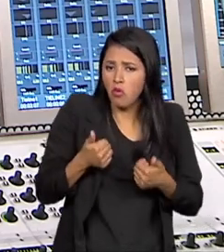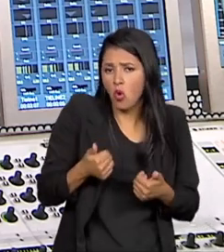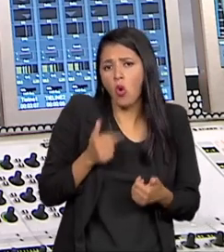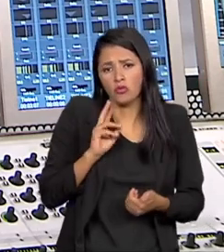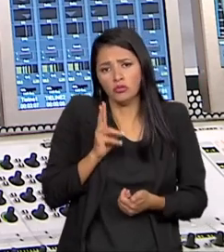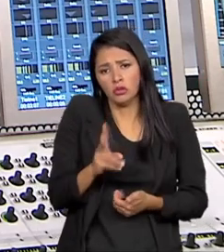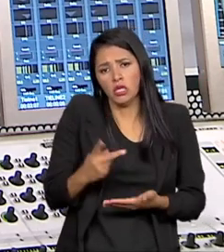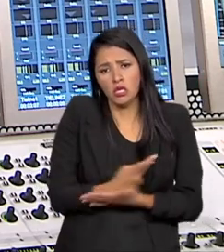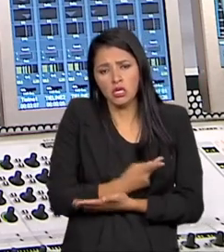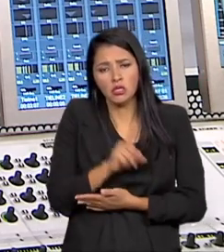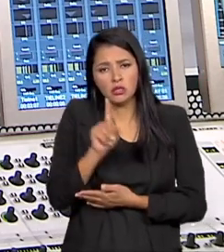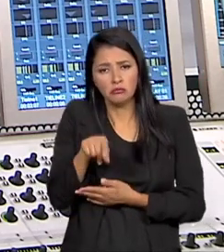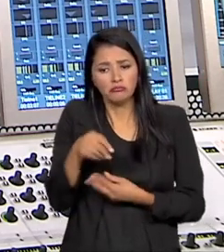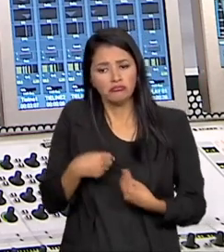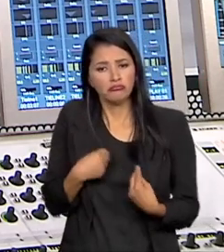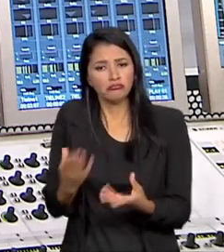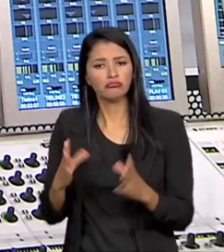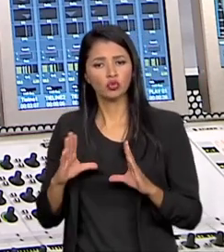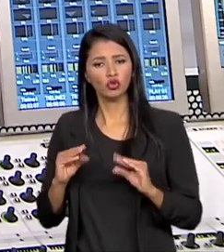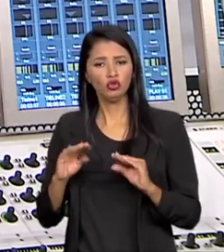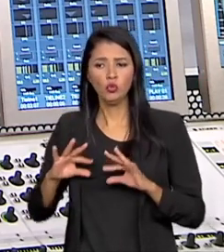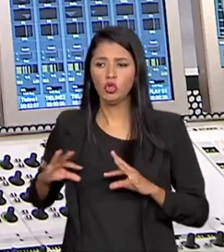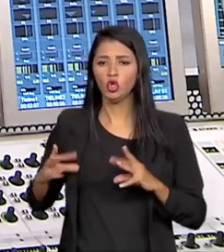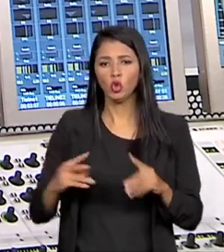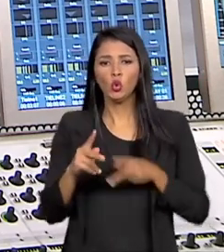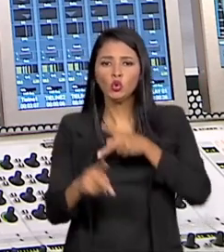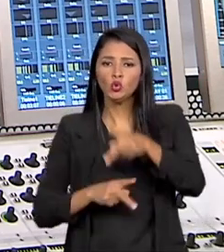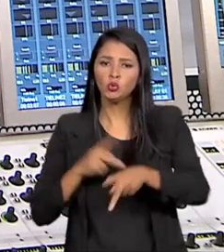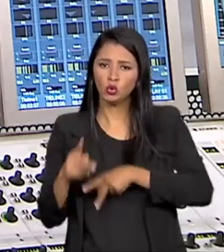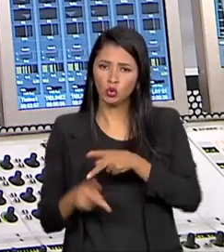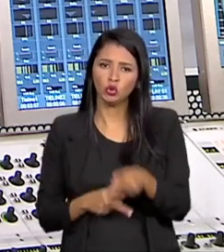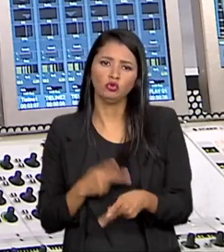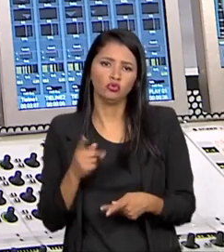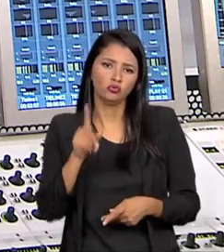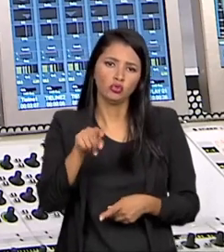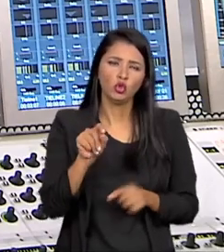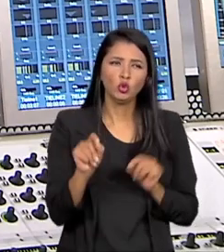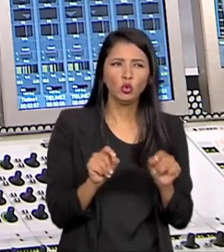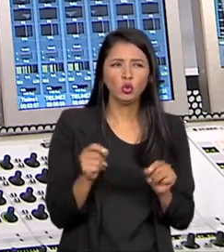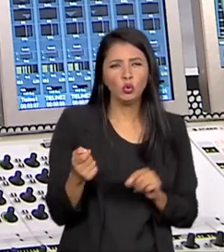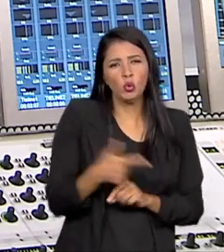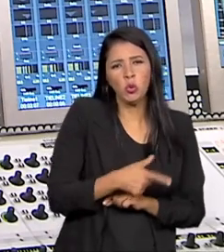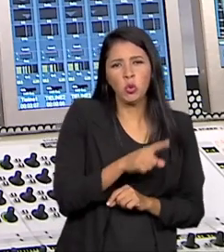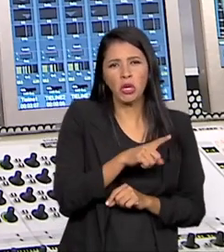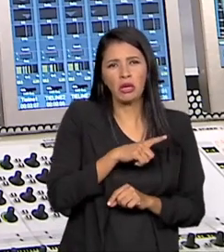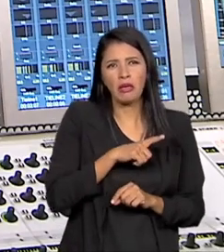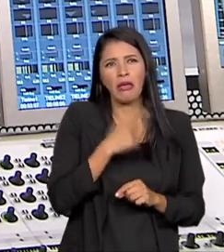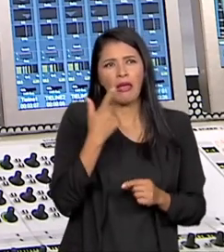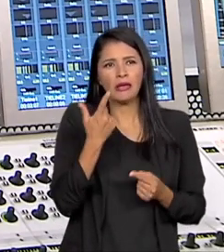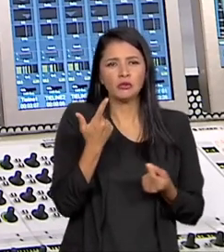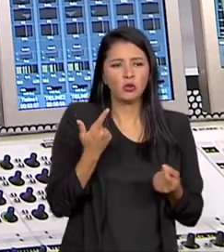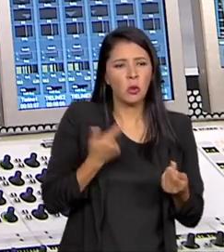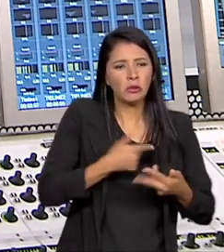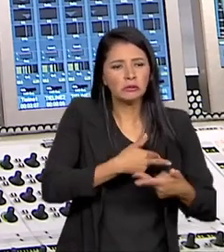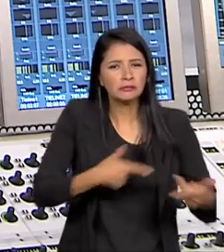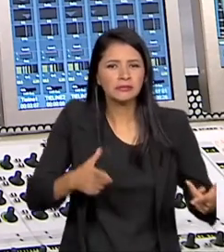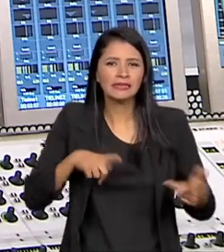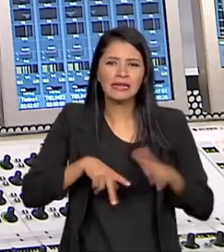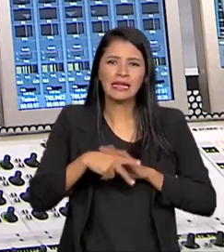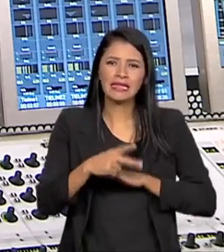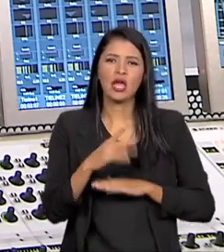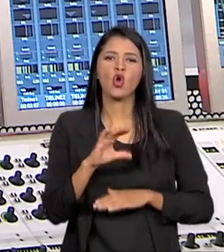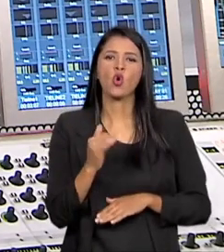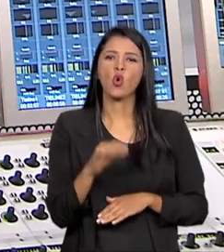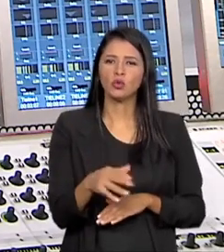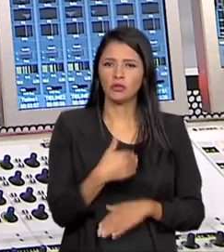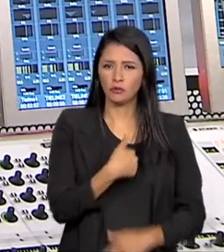compra e que der conforto para toda a população né de que sobre as consistência das contas